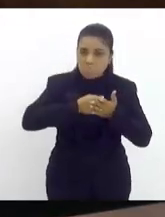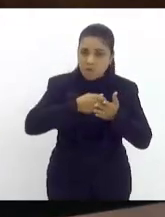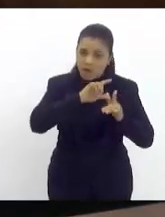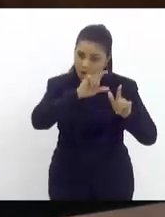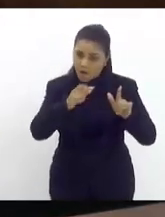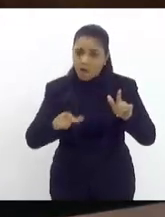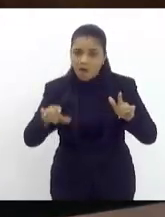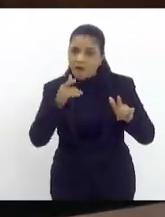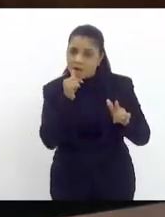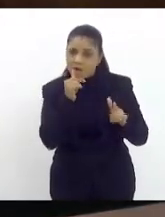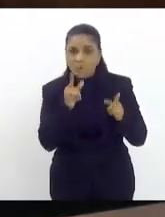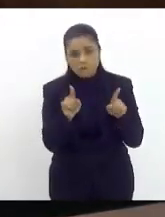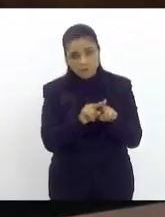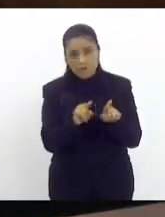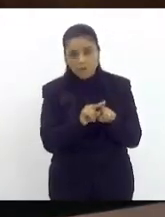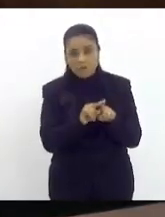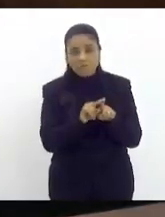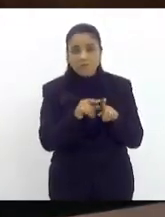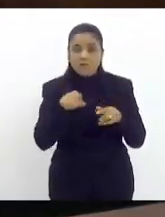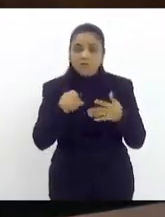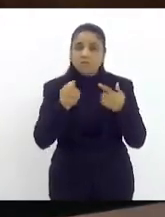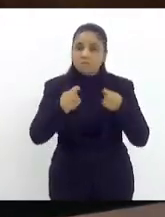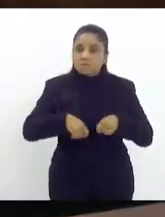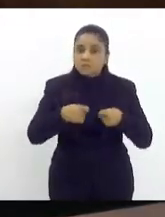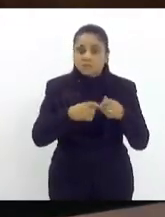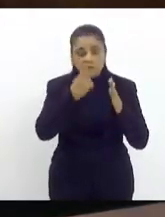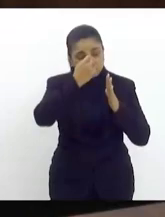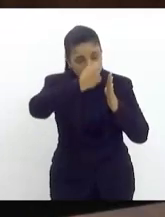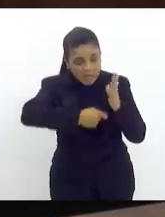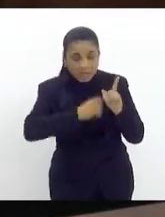conta e sobreviver dignamente com a sua família. Acho